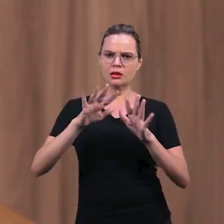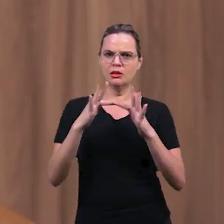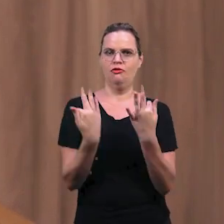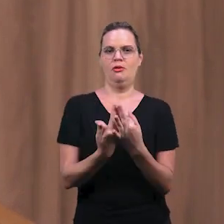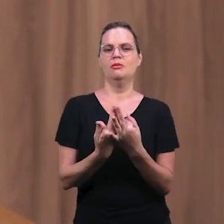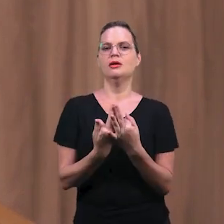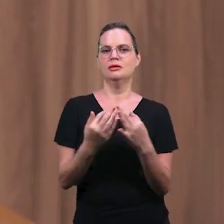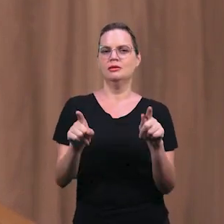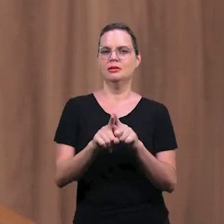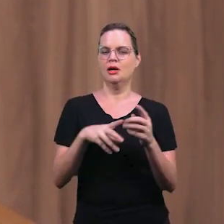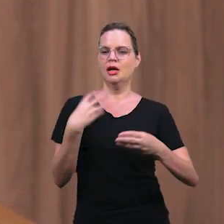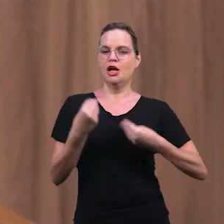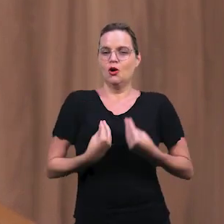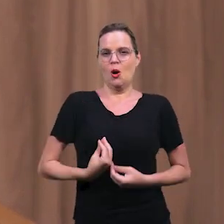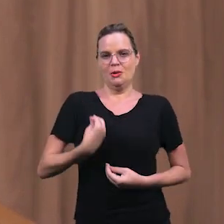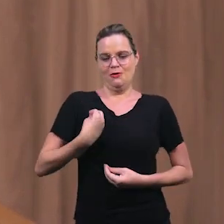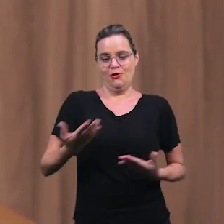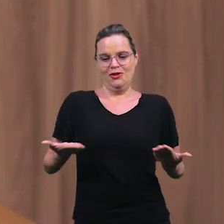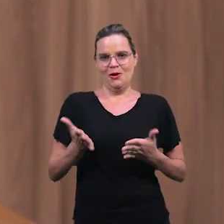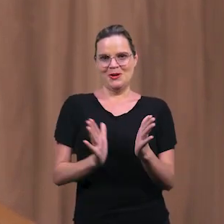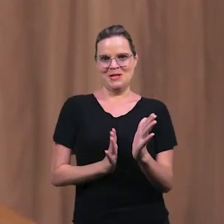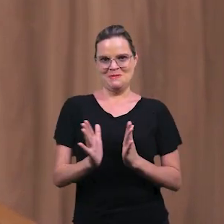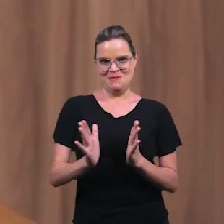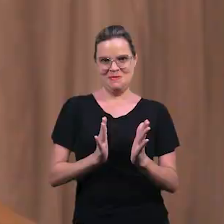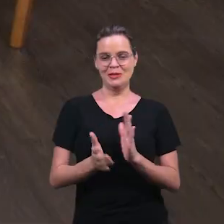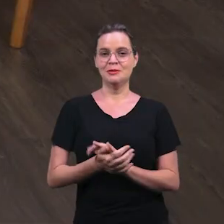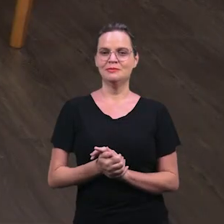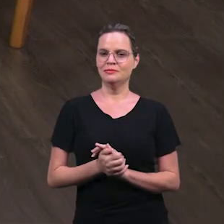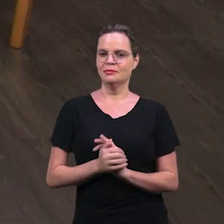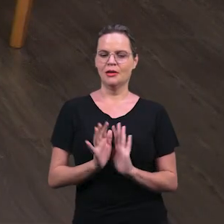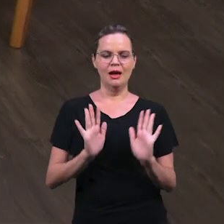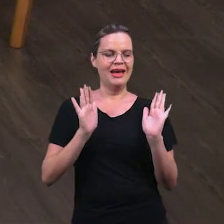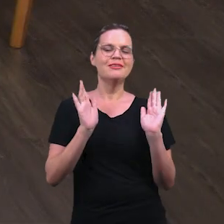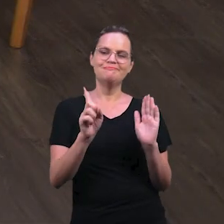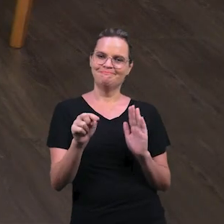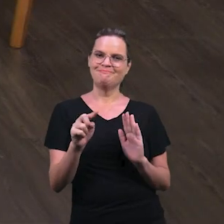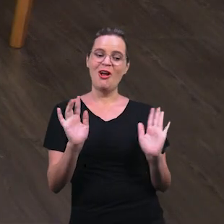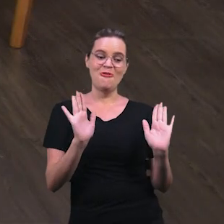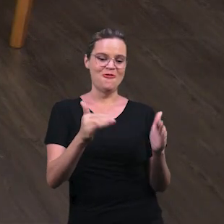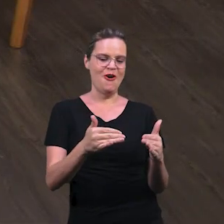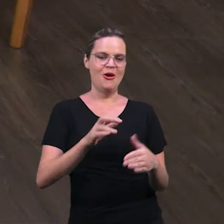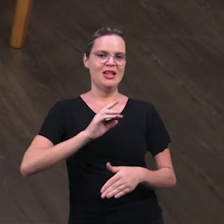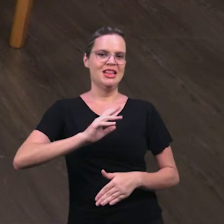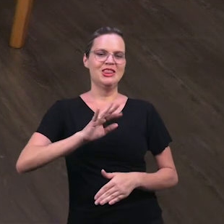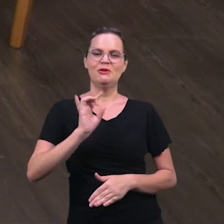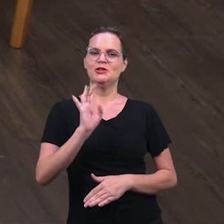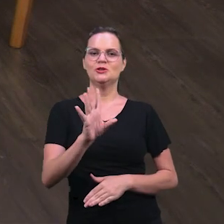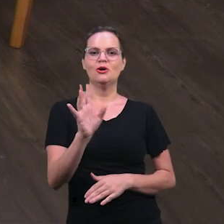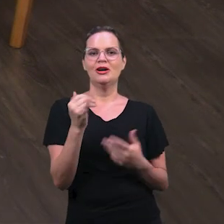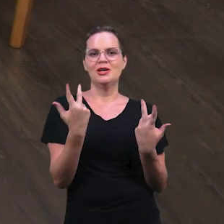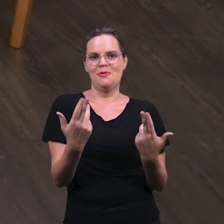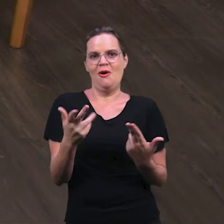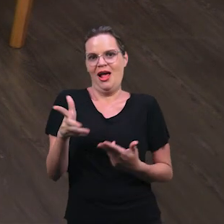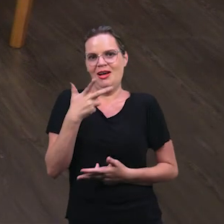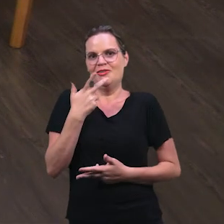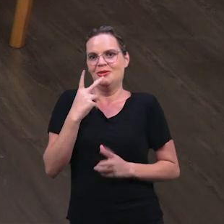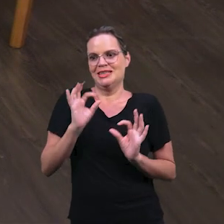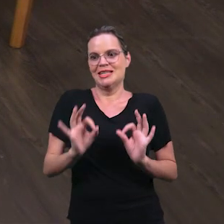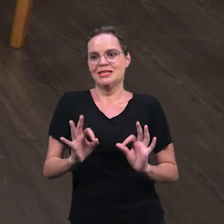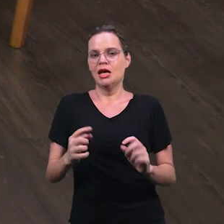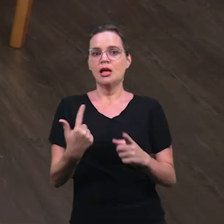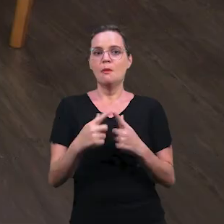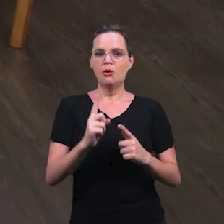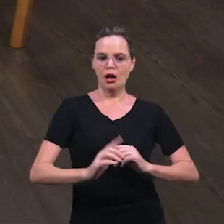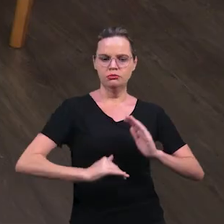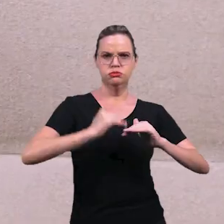da família, o modo como nós temos vivido nesse tempo. O foco, ele não é só, né, nós temos, como a Kézia bem colocou,